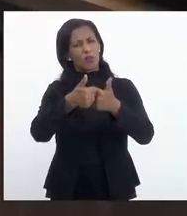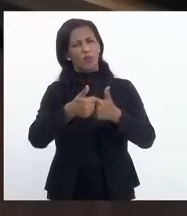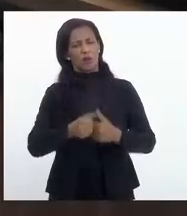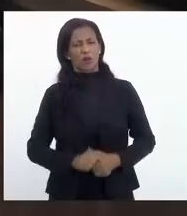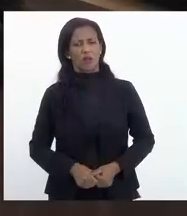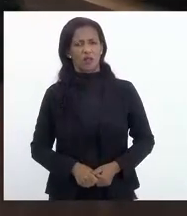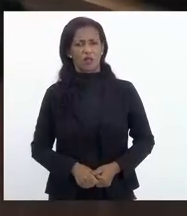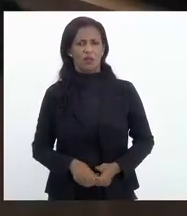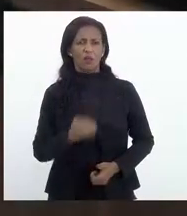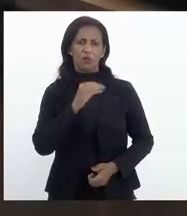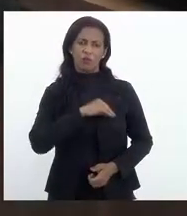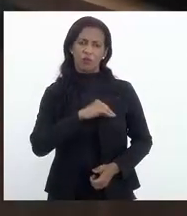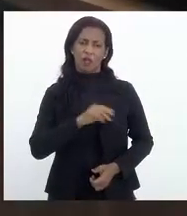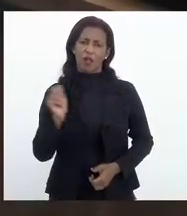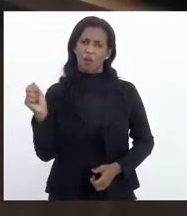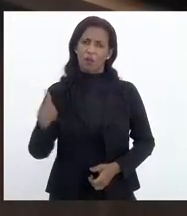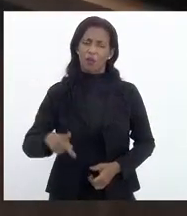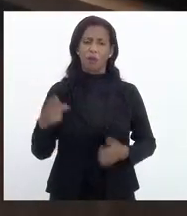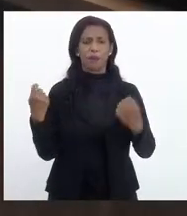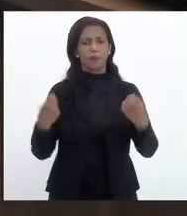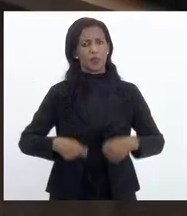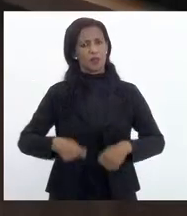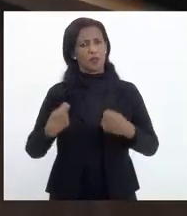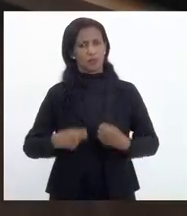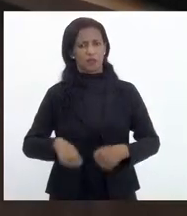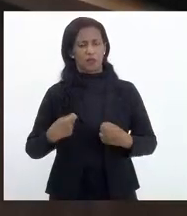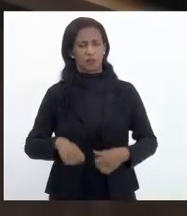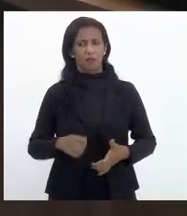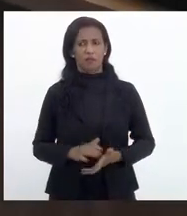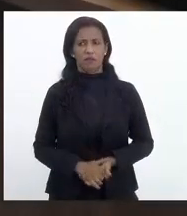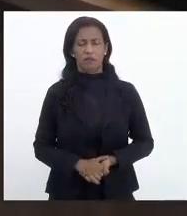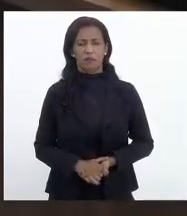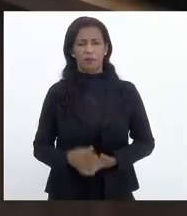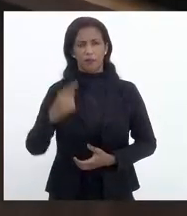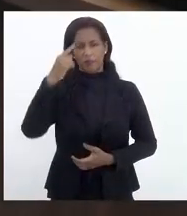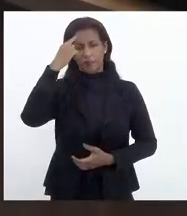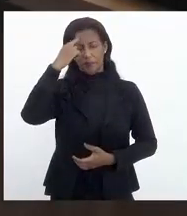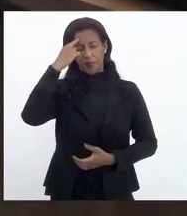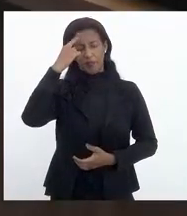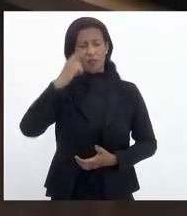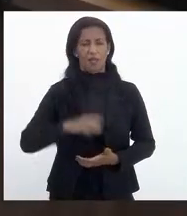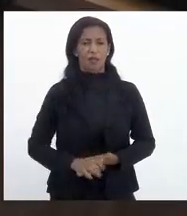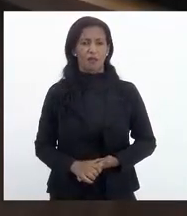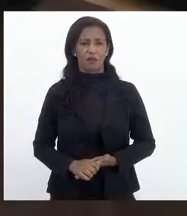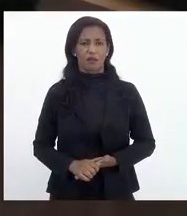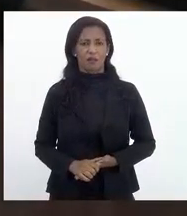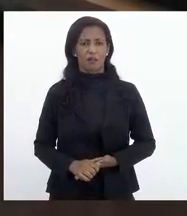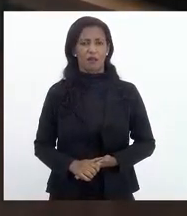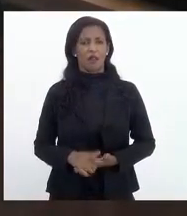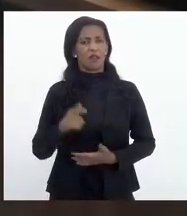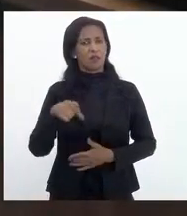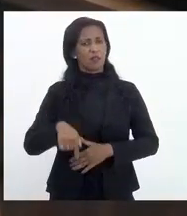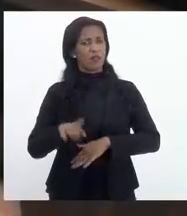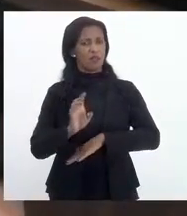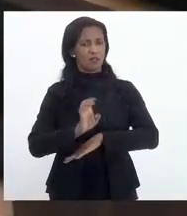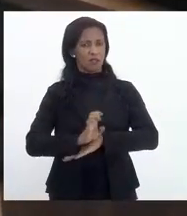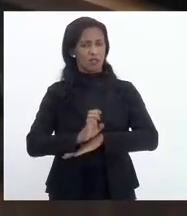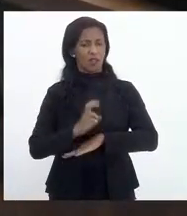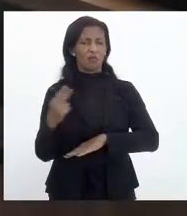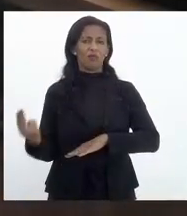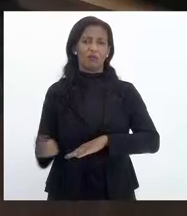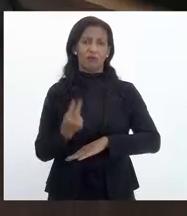recomposição salarial os aposentados precisam pensar precisão pensar que esse estado